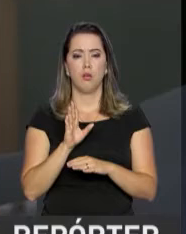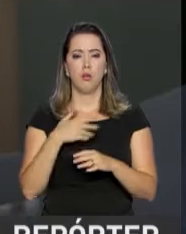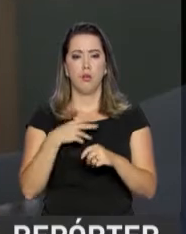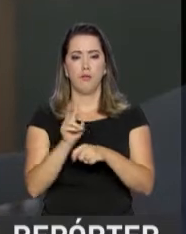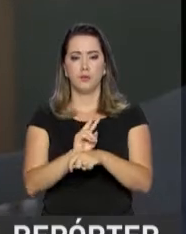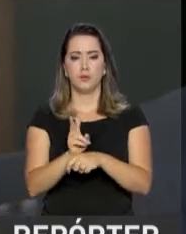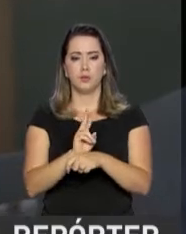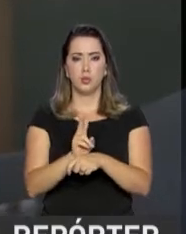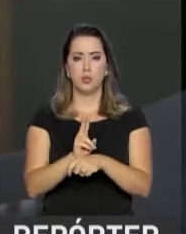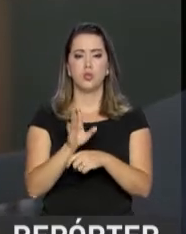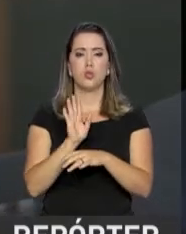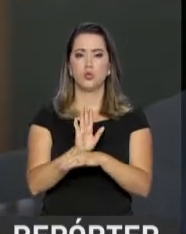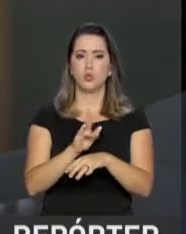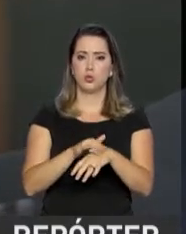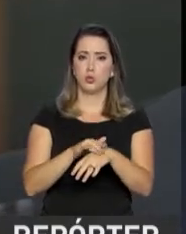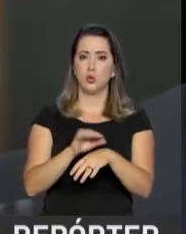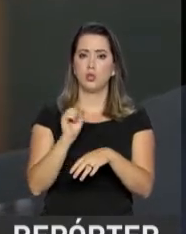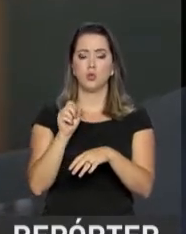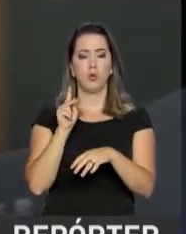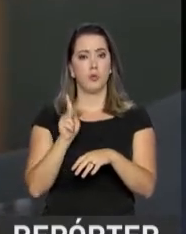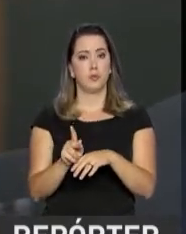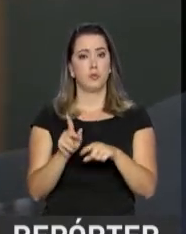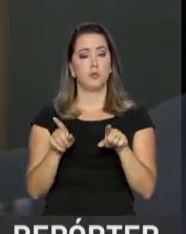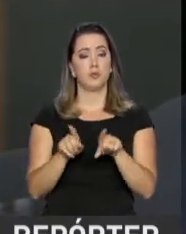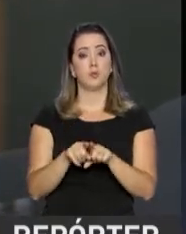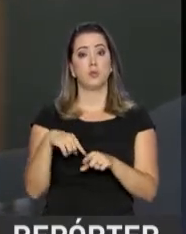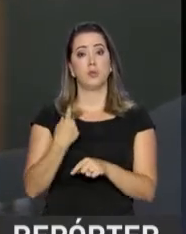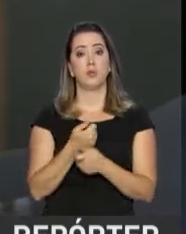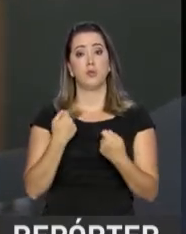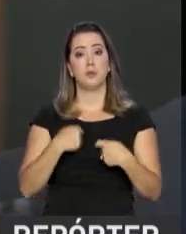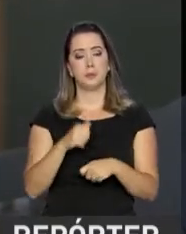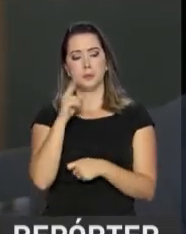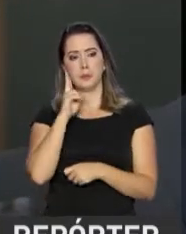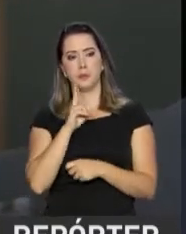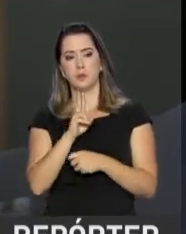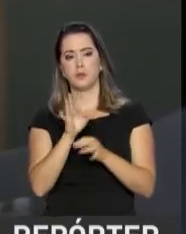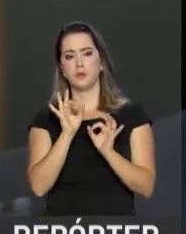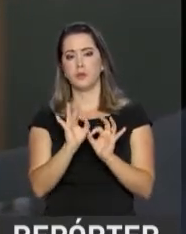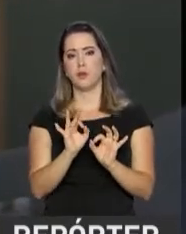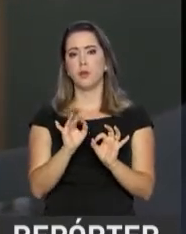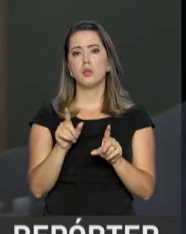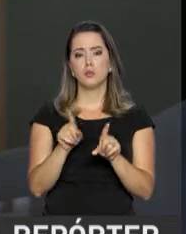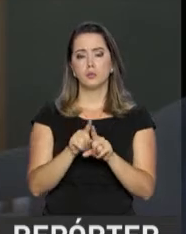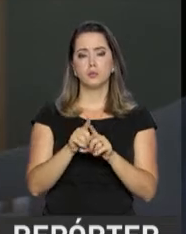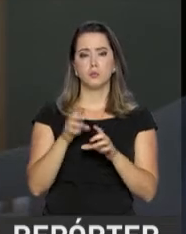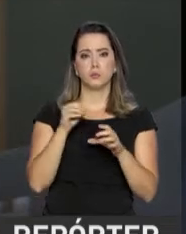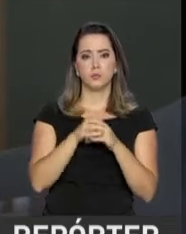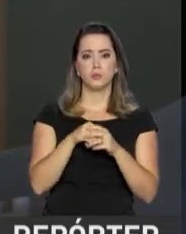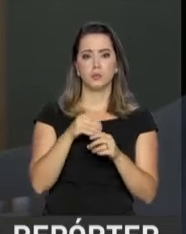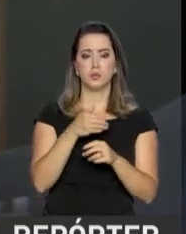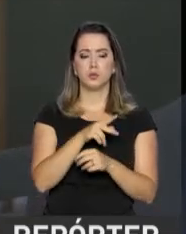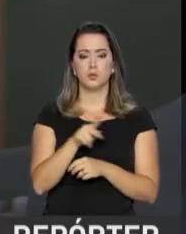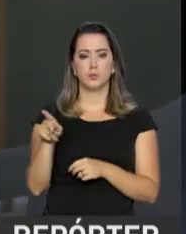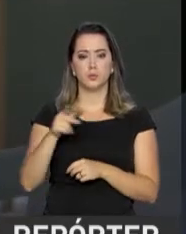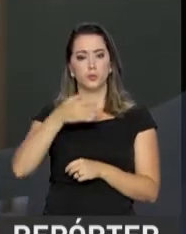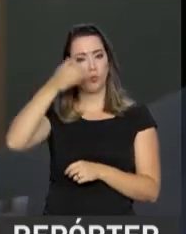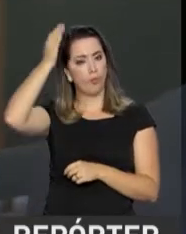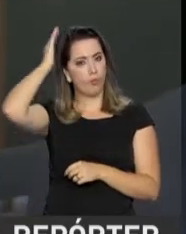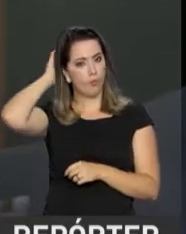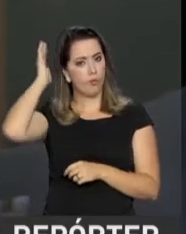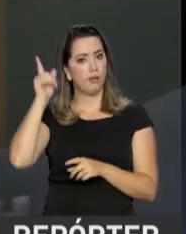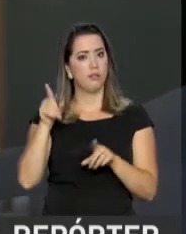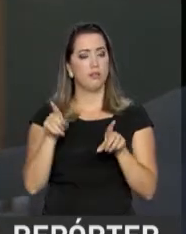quanto à aposentadoria por invalidez aqui nós precisamos revisar ainda dentro do governo do presidente michel temer